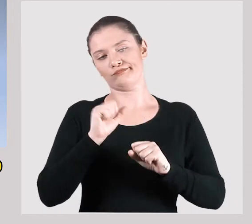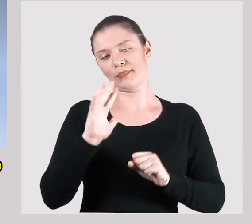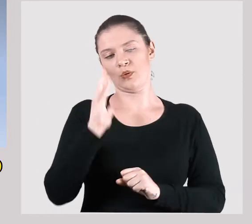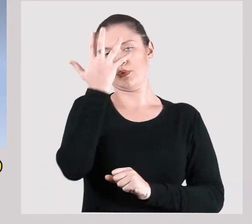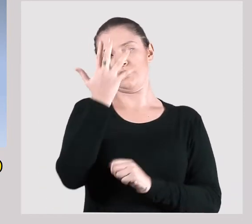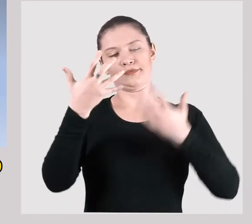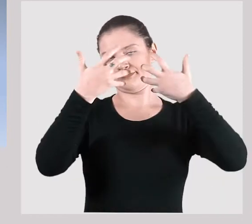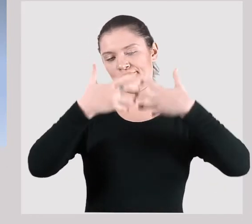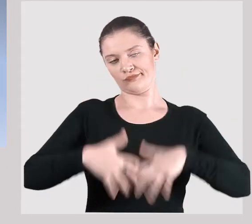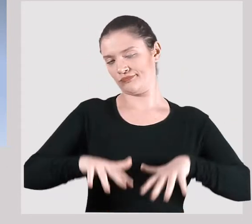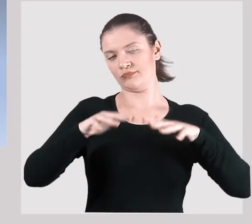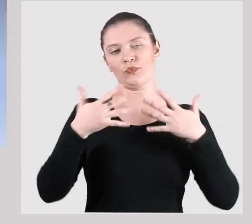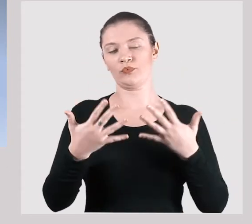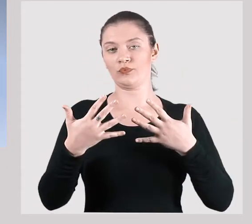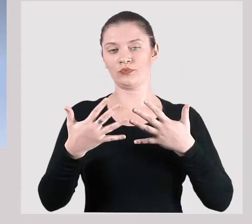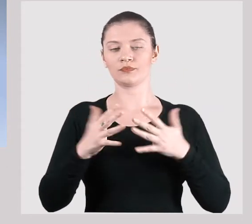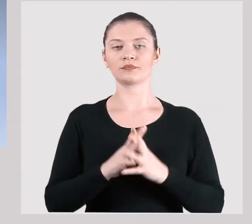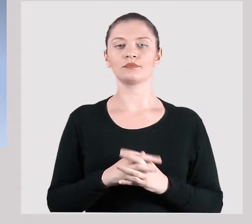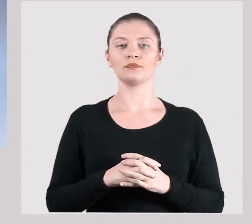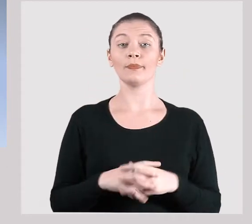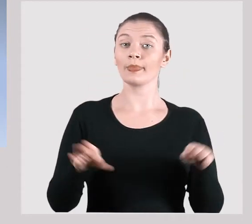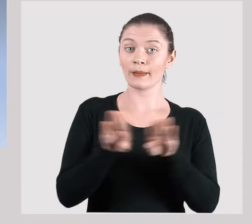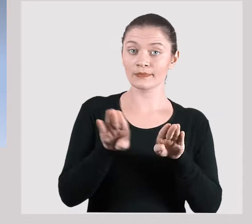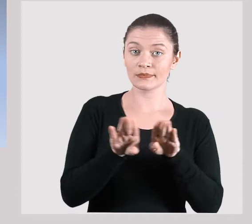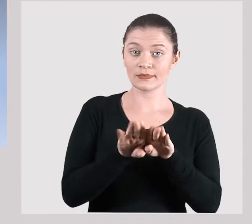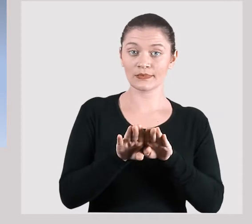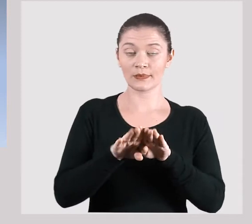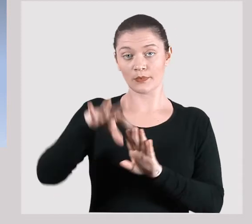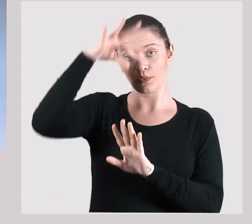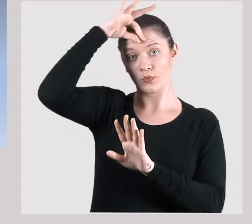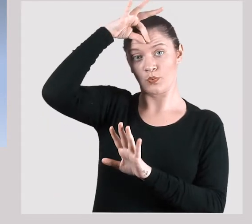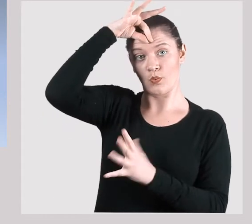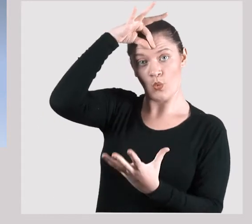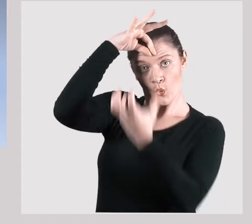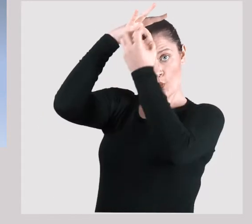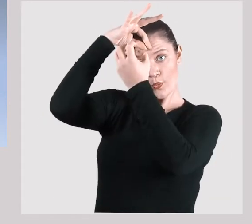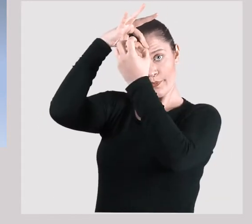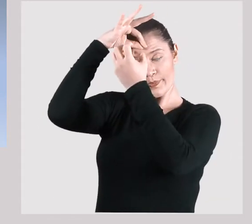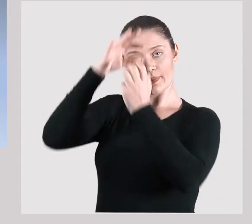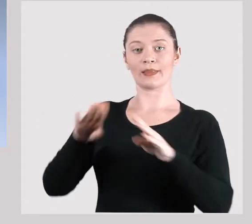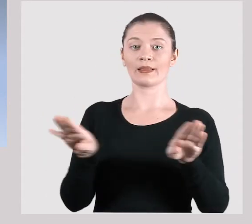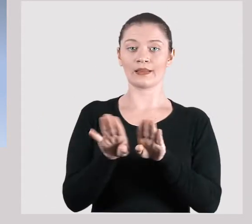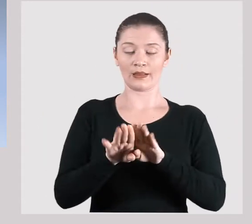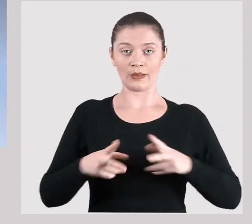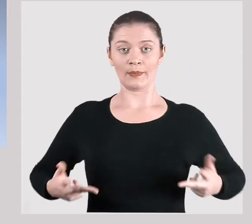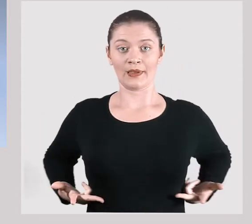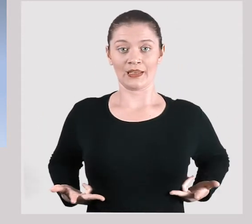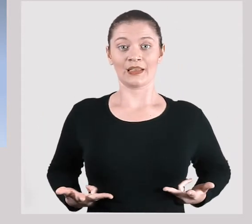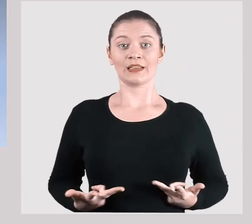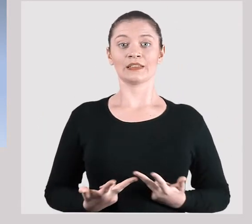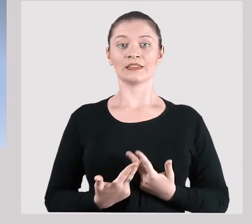e perder. Necrose do microfalo, que seria do clitóris. Cicatriz da parte doadora, né? Então fica